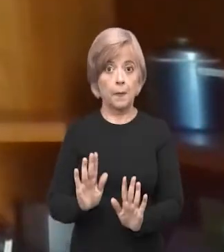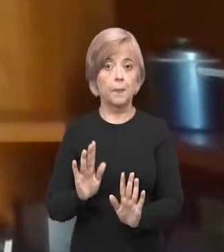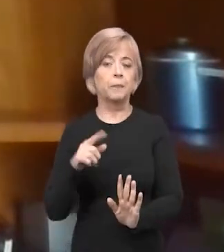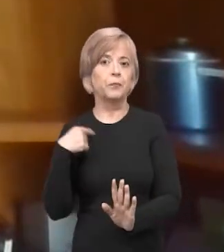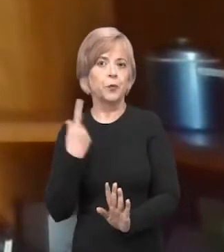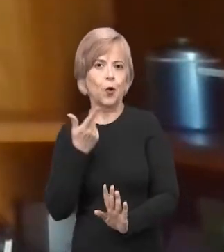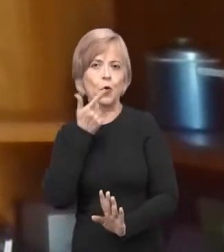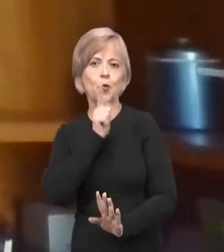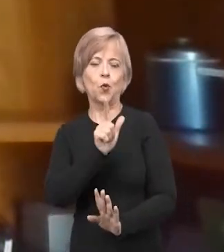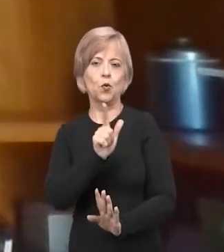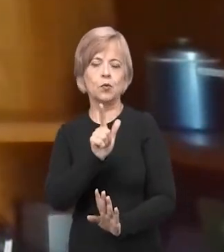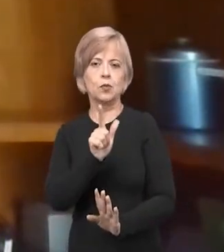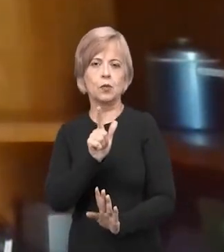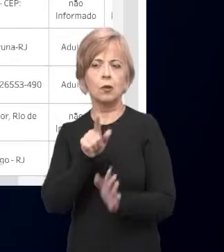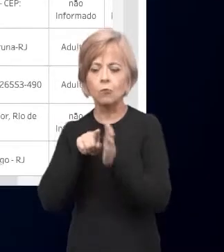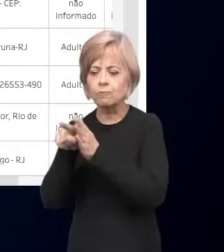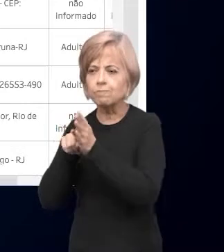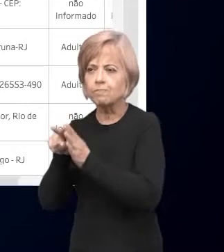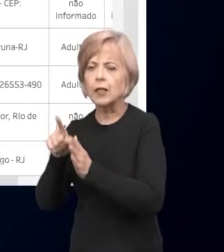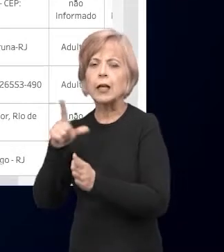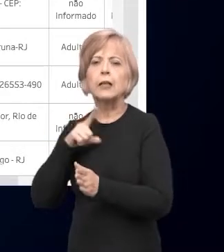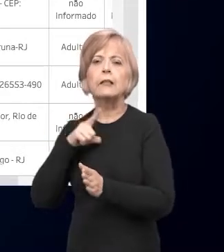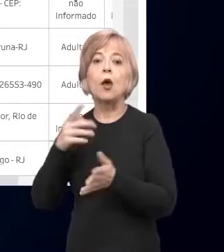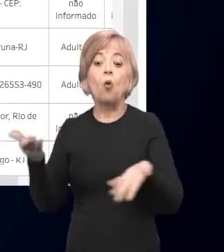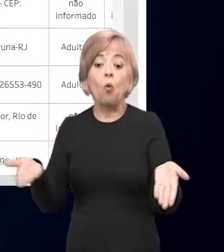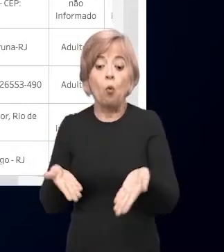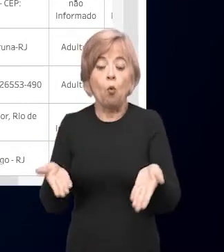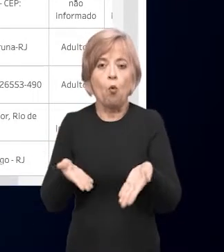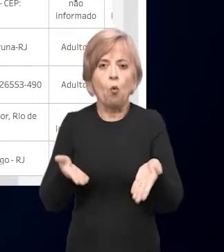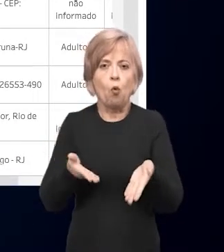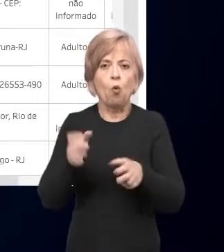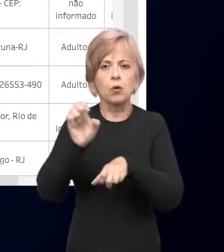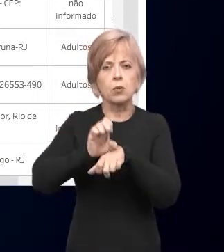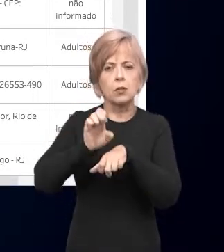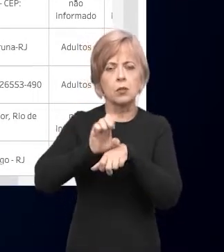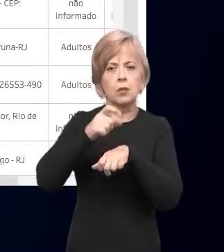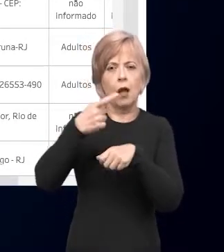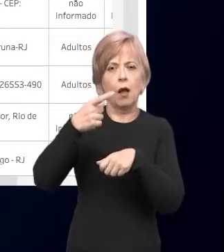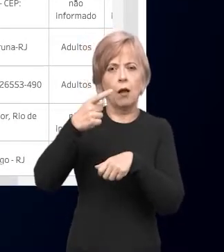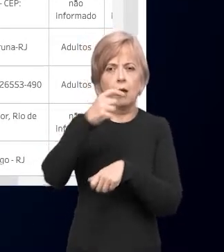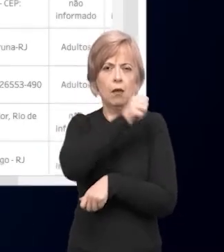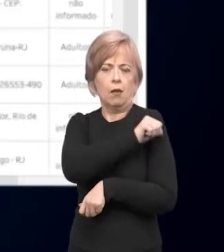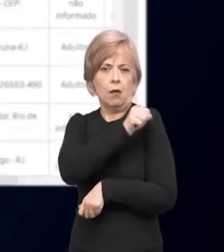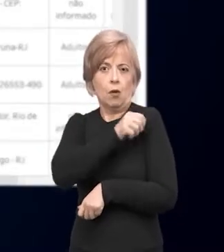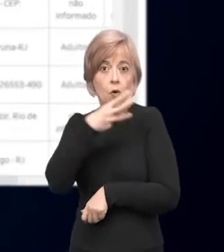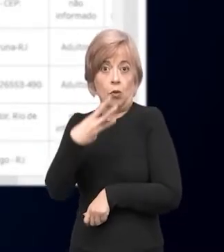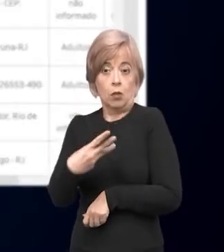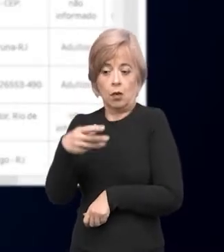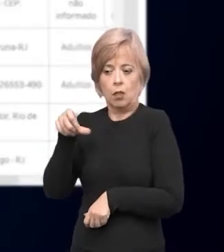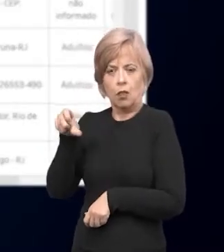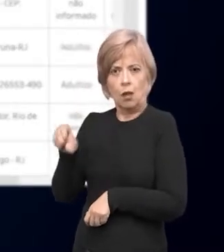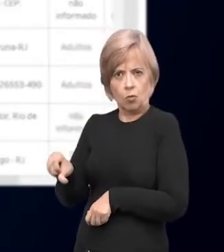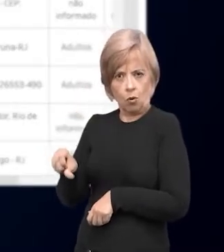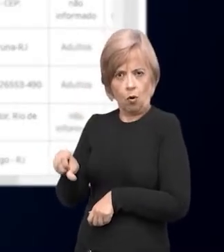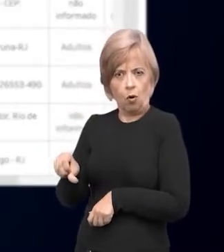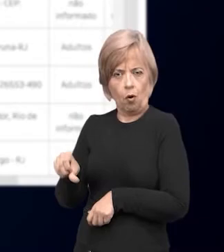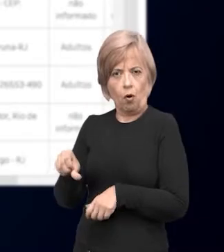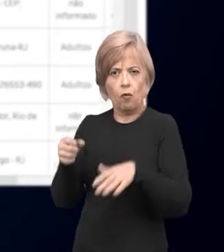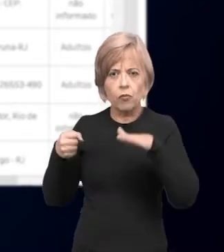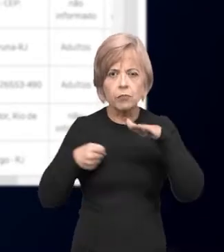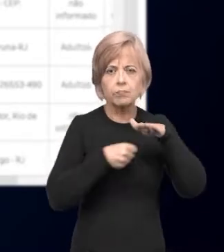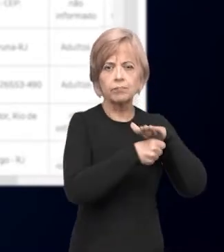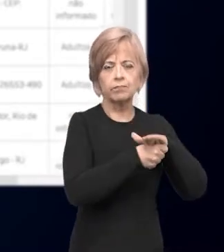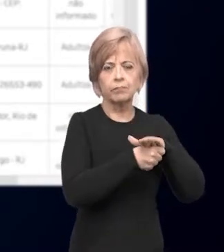Porém, a gente conseguiu levantar que existem ainda hoje, no estado do Rio de Janeiro, 39 abrigões de pessoas com